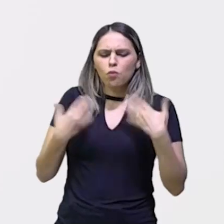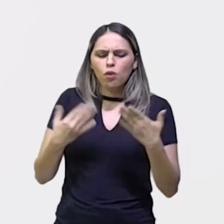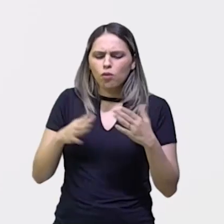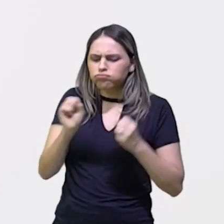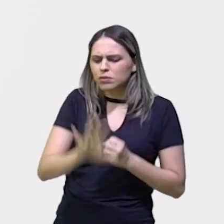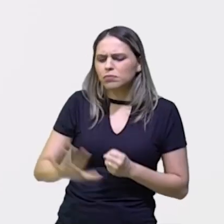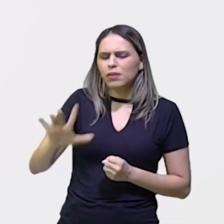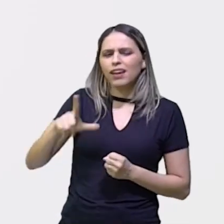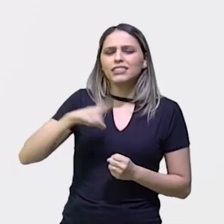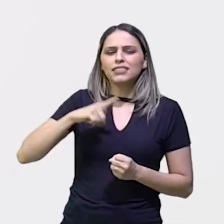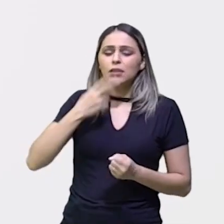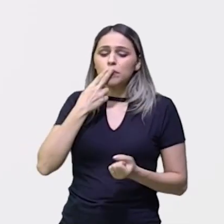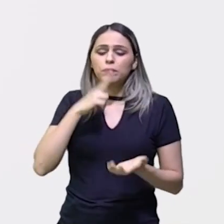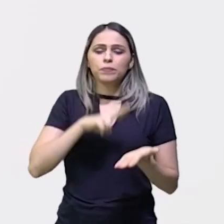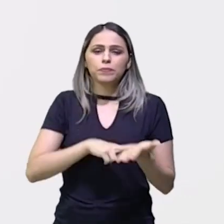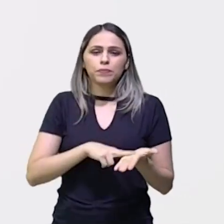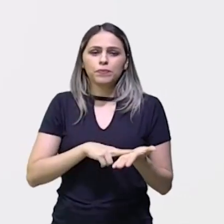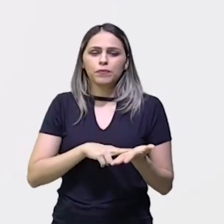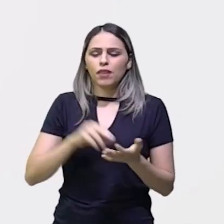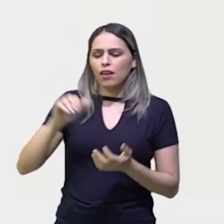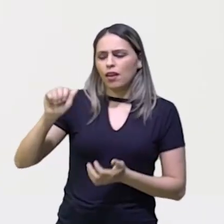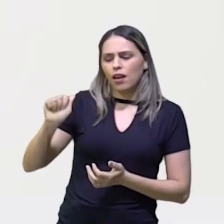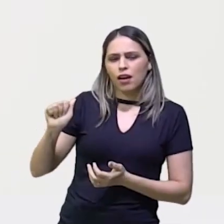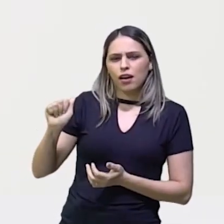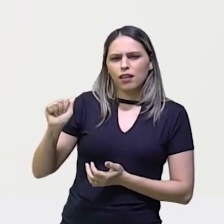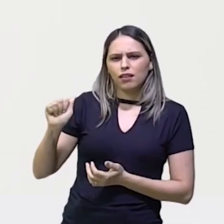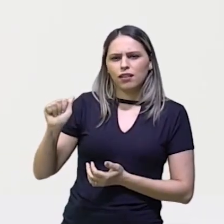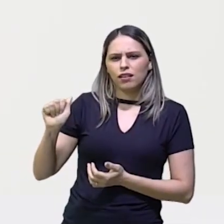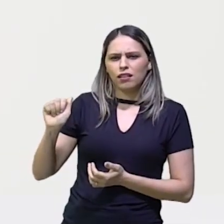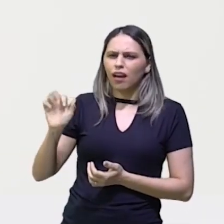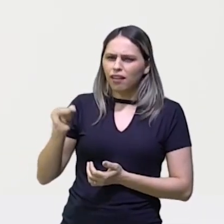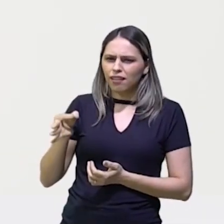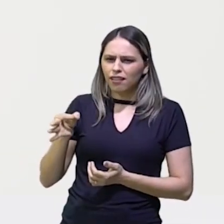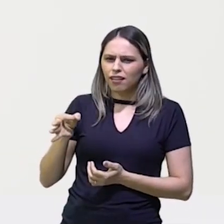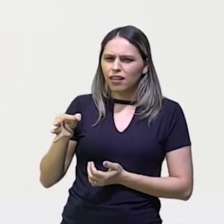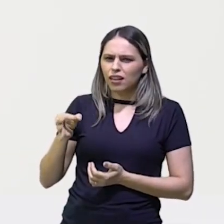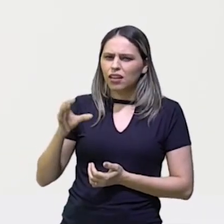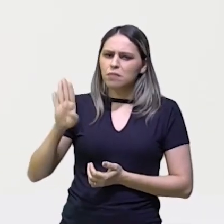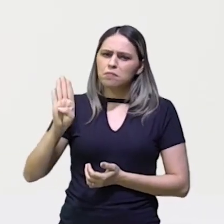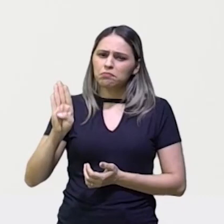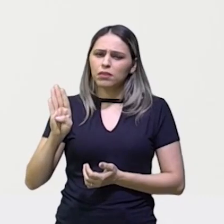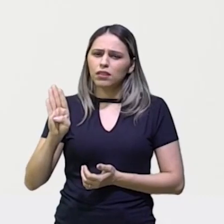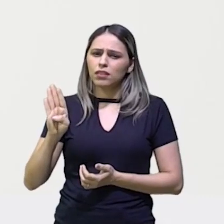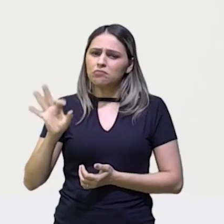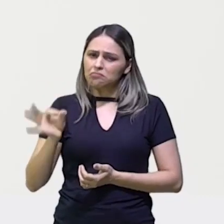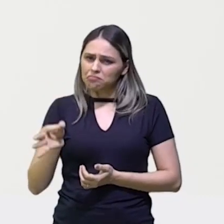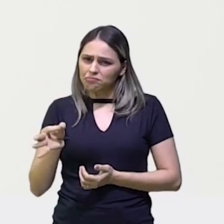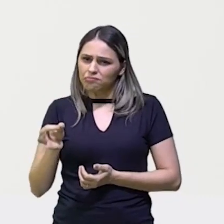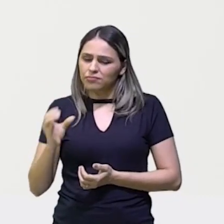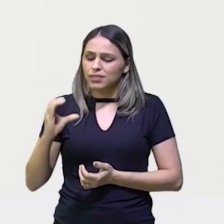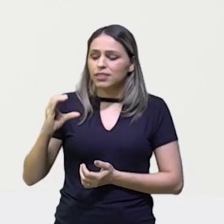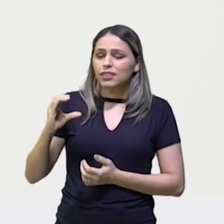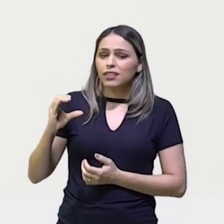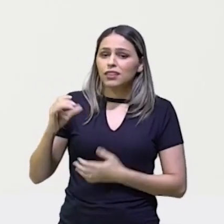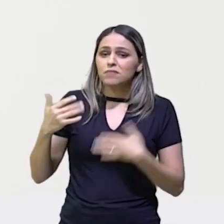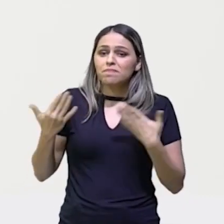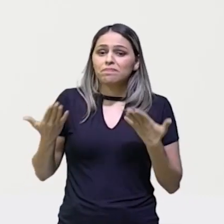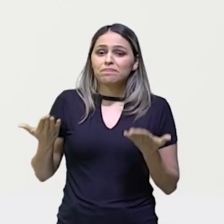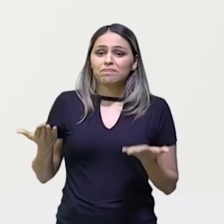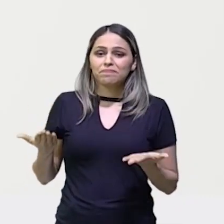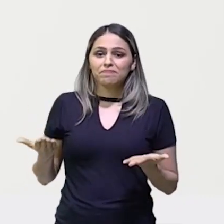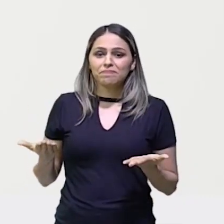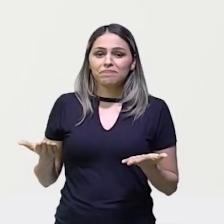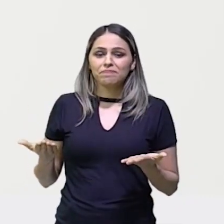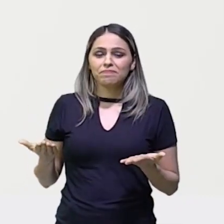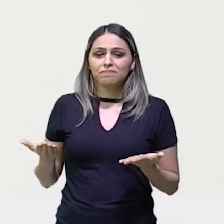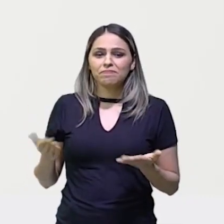mostra uma carta. É a letra A? É a letra B? Ou é a letra C?